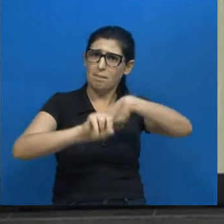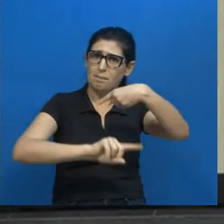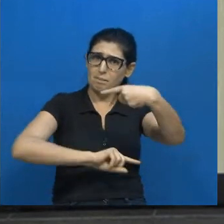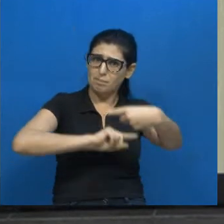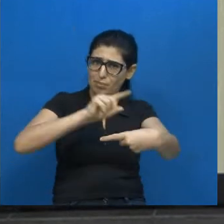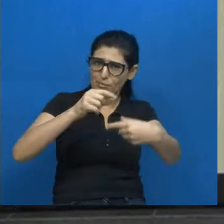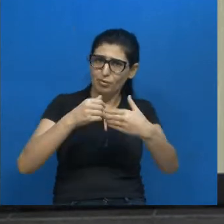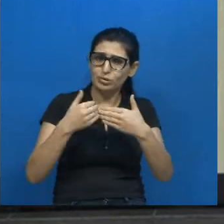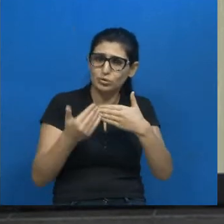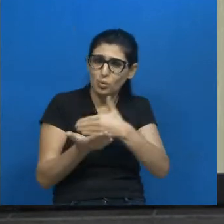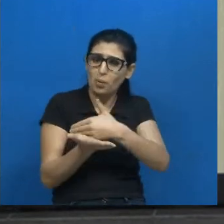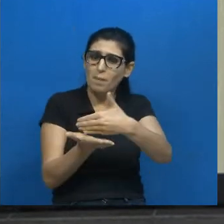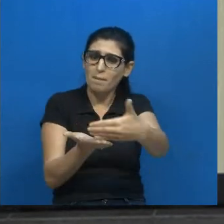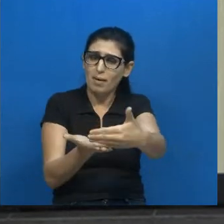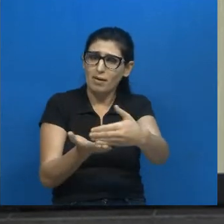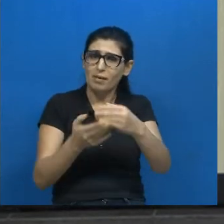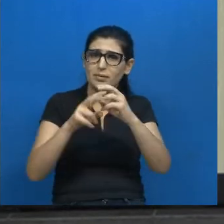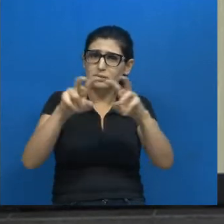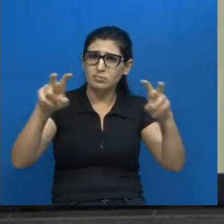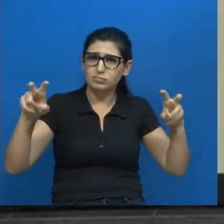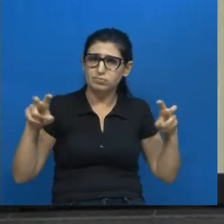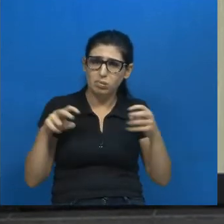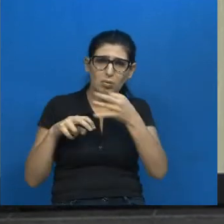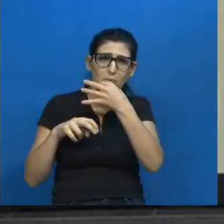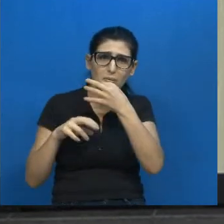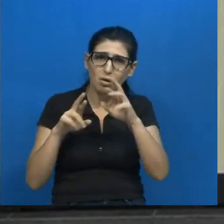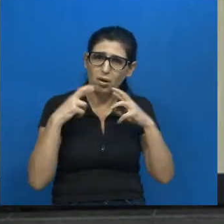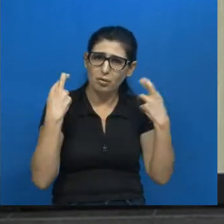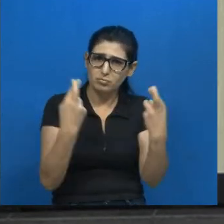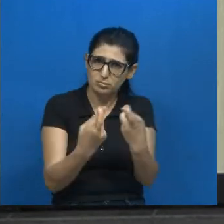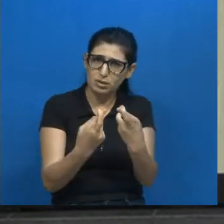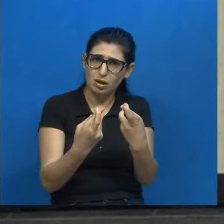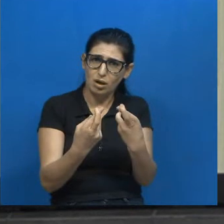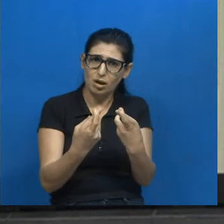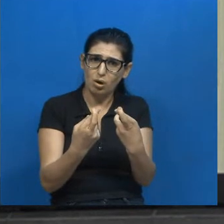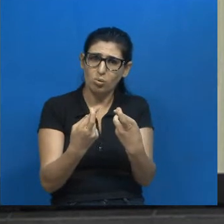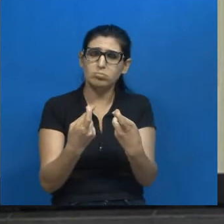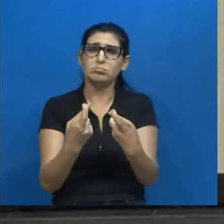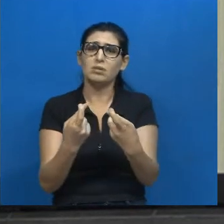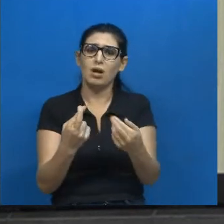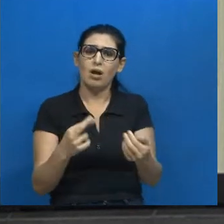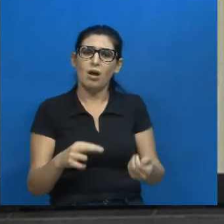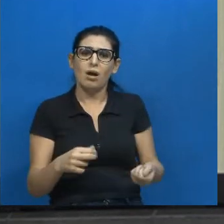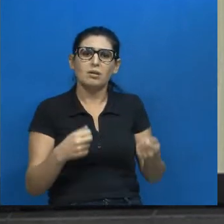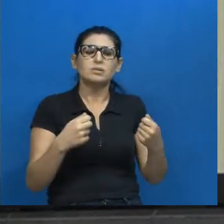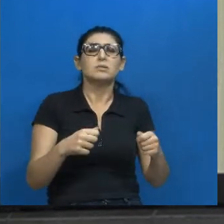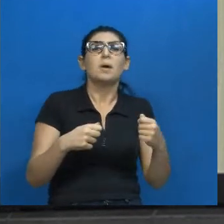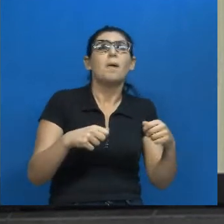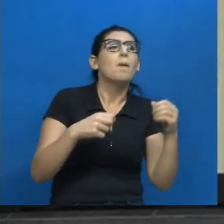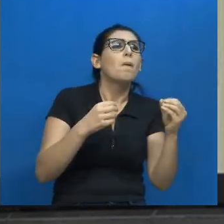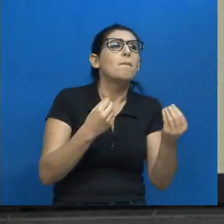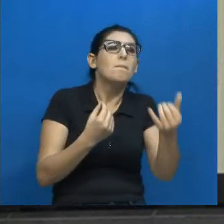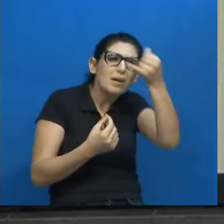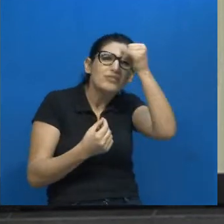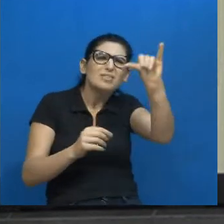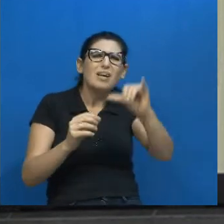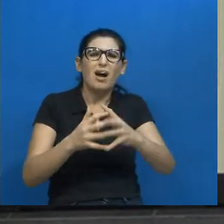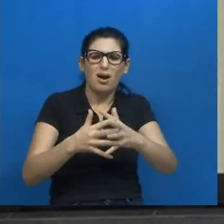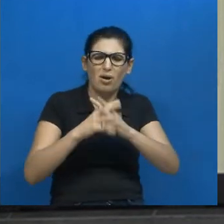pública, observando as necessidades de todos. Porque a gente viu aí, dá um nó na cabeça da gente,